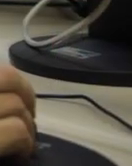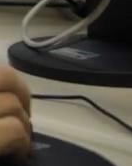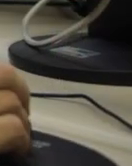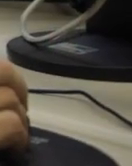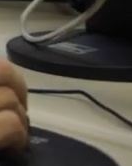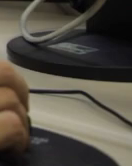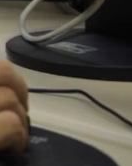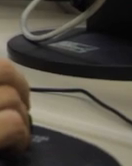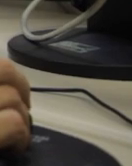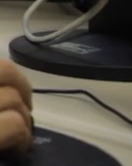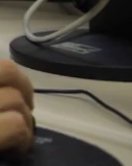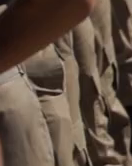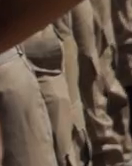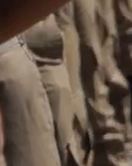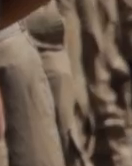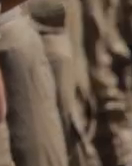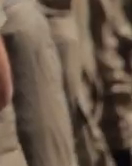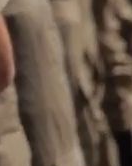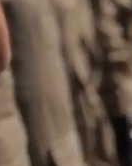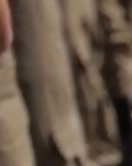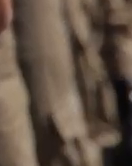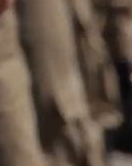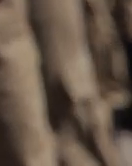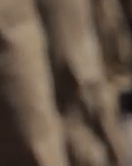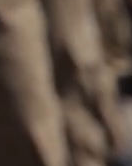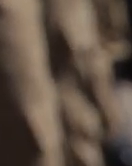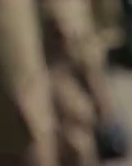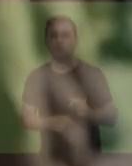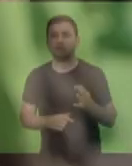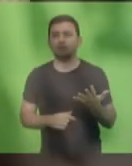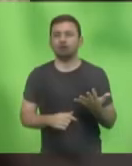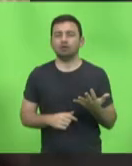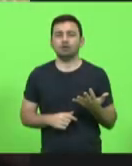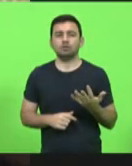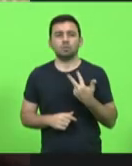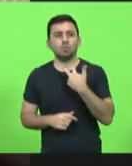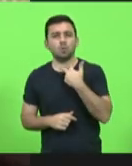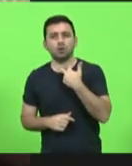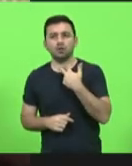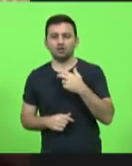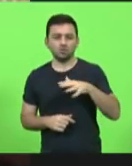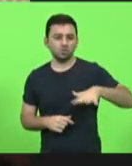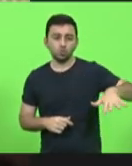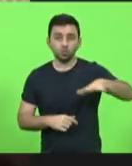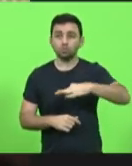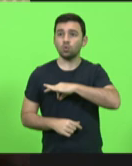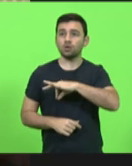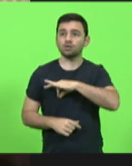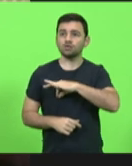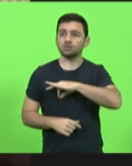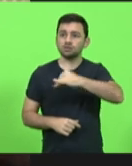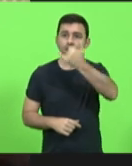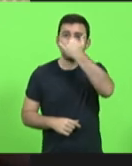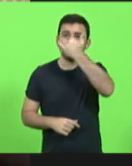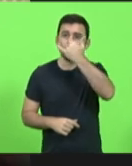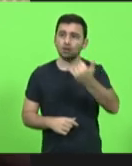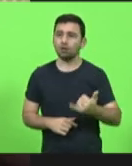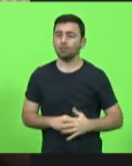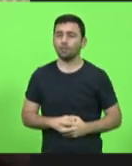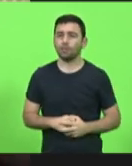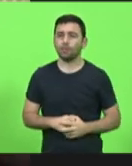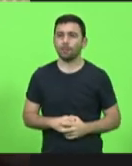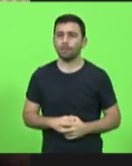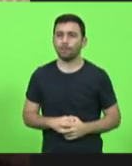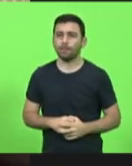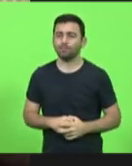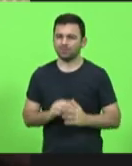para ele o Executivo promove uma divisão entre os profissionais a diferença que estão querendo dar a e